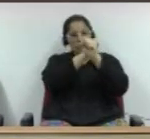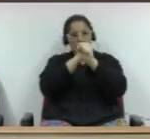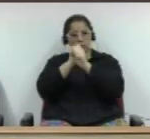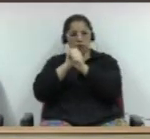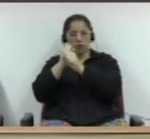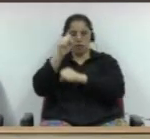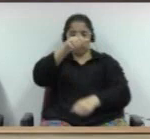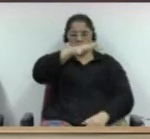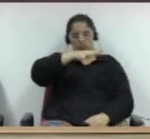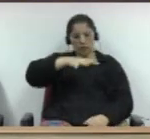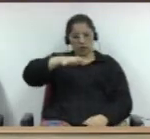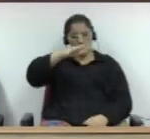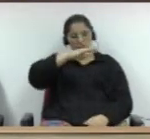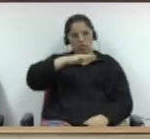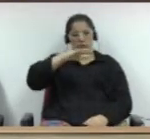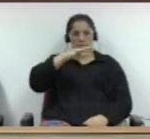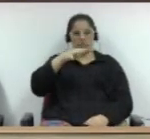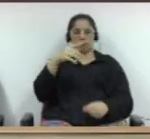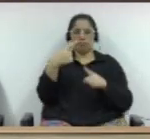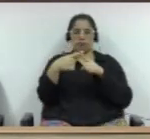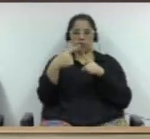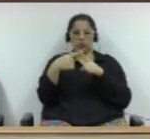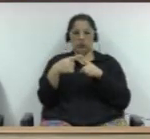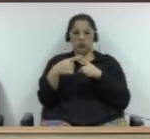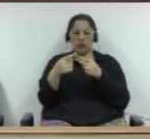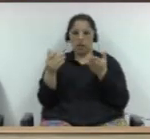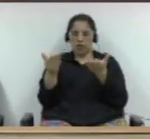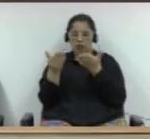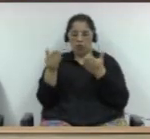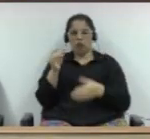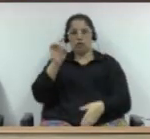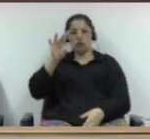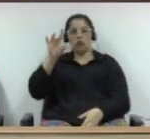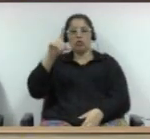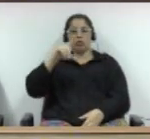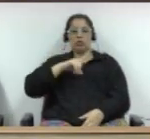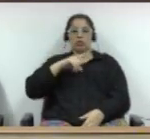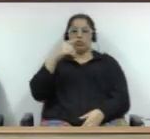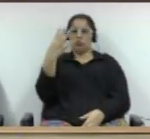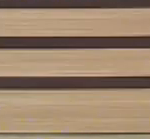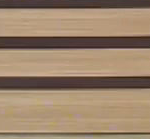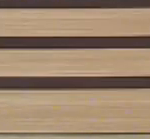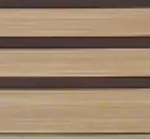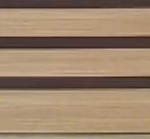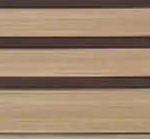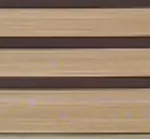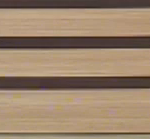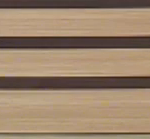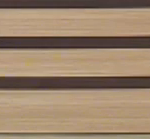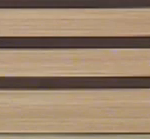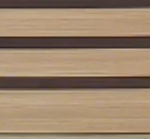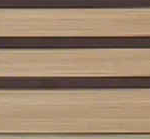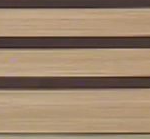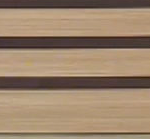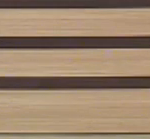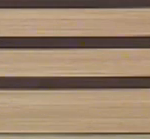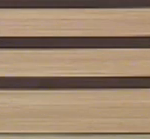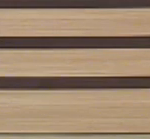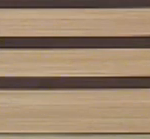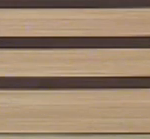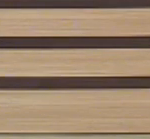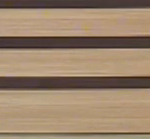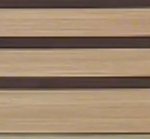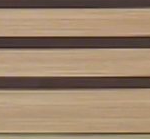mais alunos, o que por hora apenas 41 alunos estão matriculados na escola, pois os